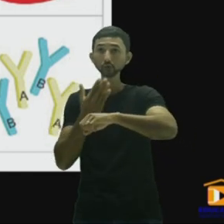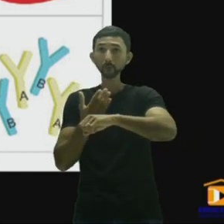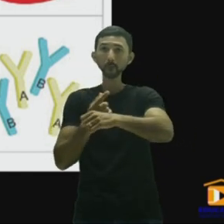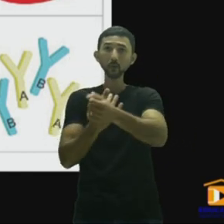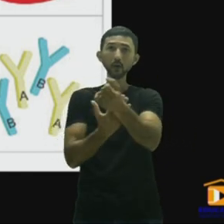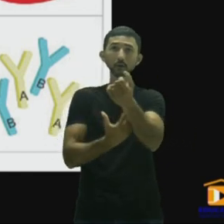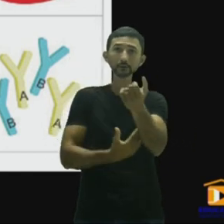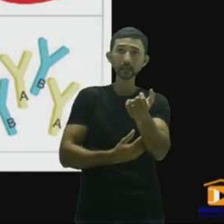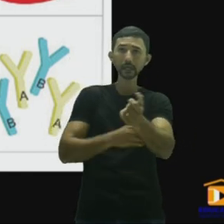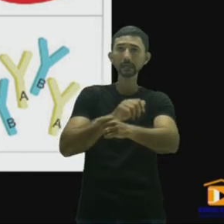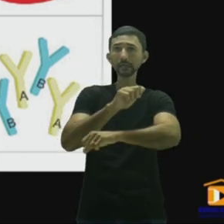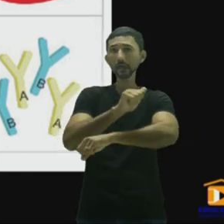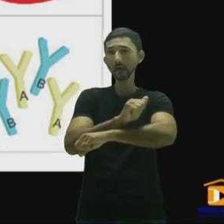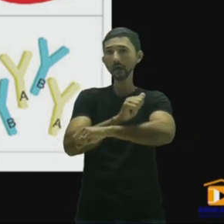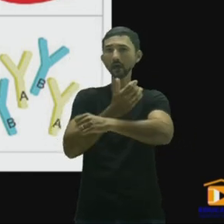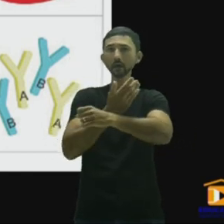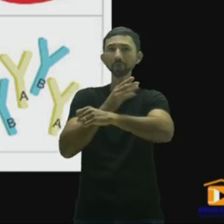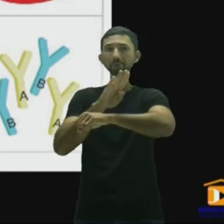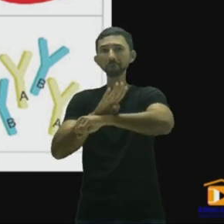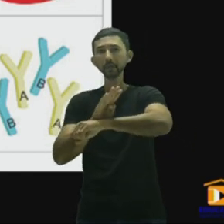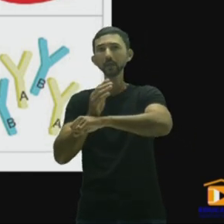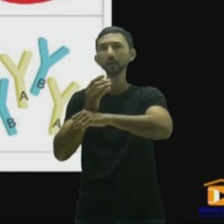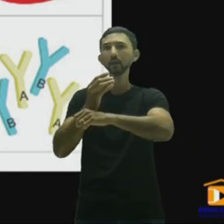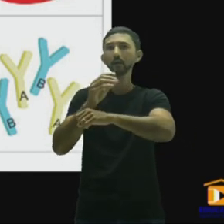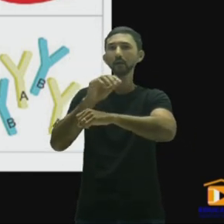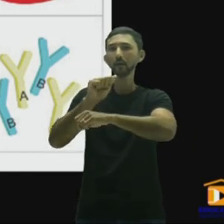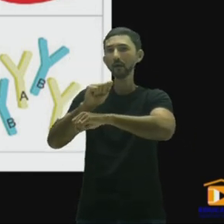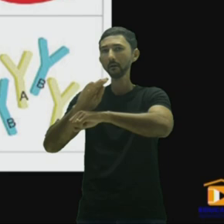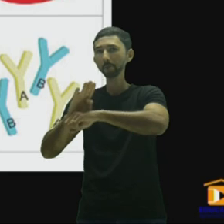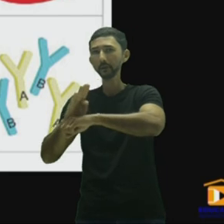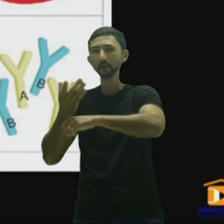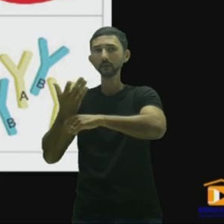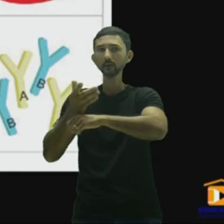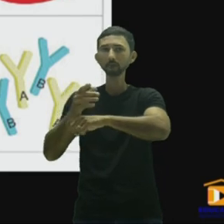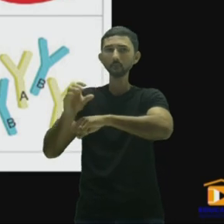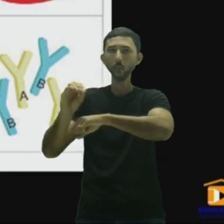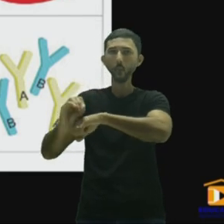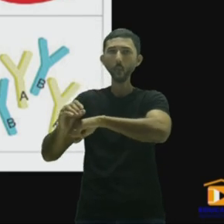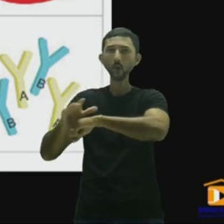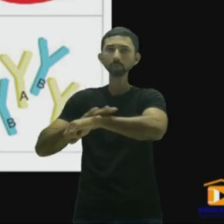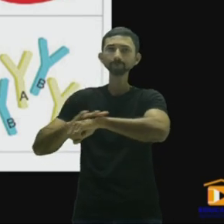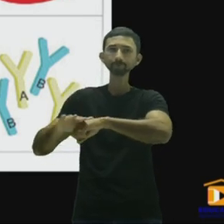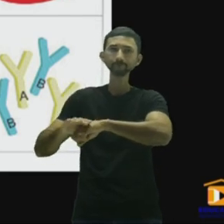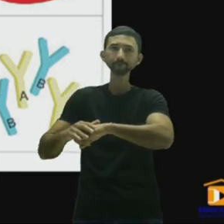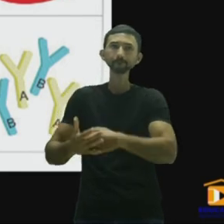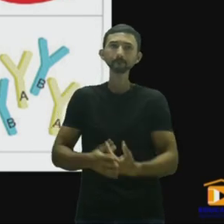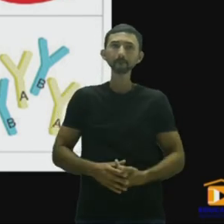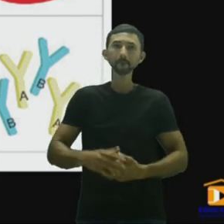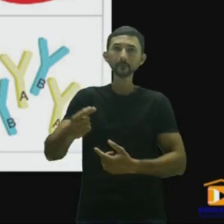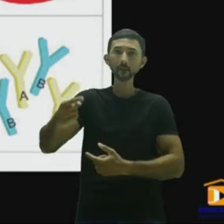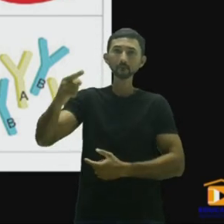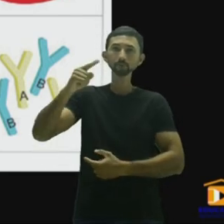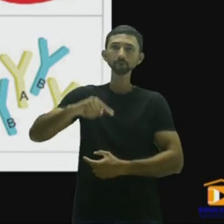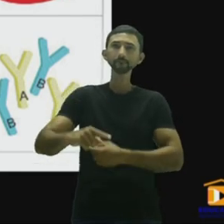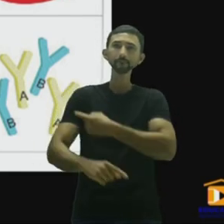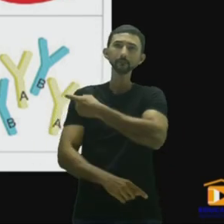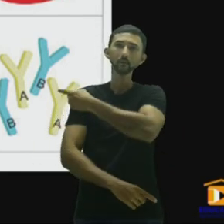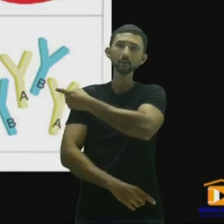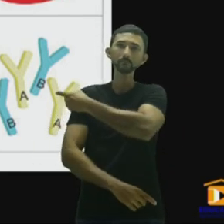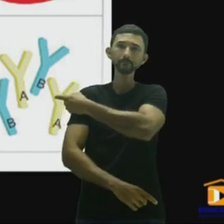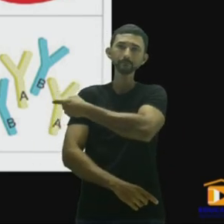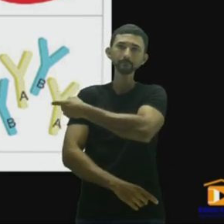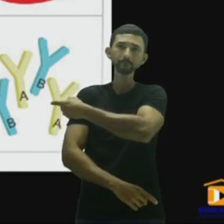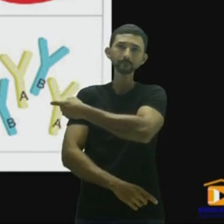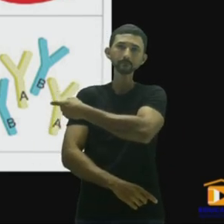sanguíneo relacionado ao sistema BO. Tá? Assim como no plasma sanguíneo, tá, vão se